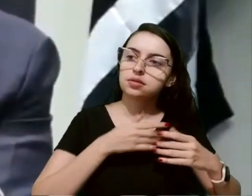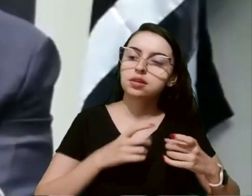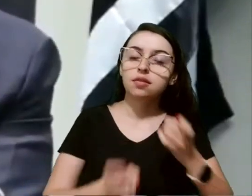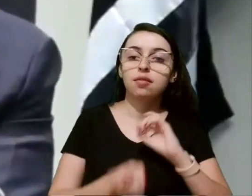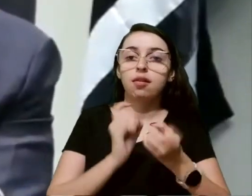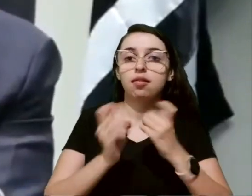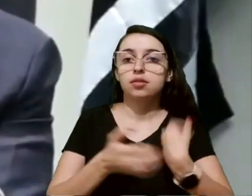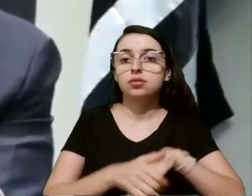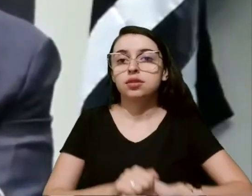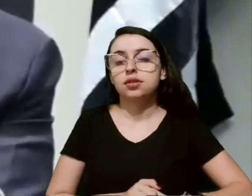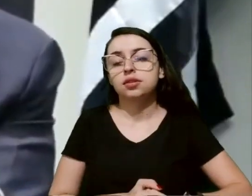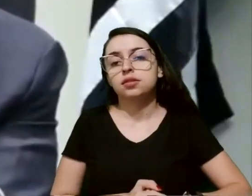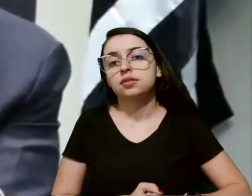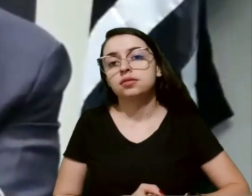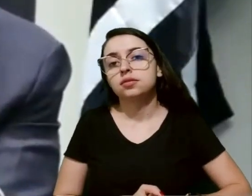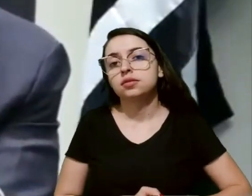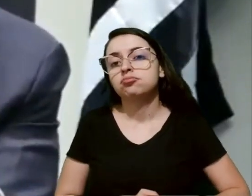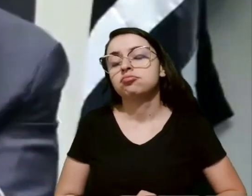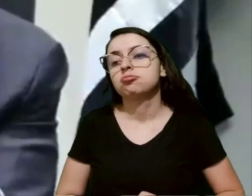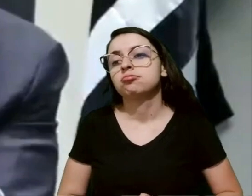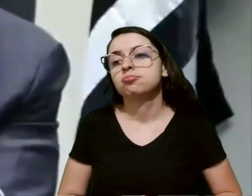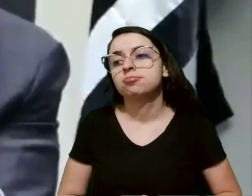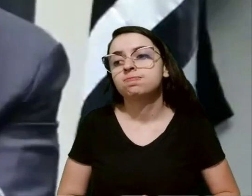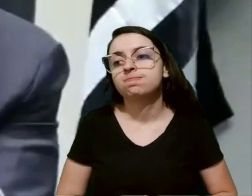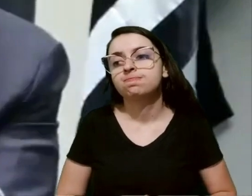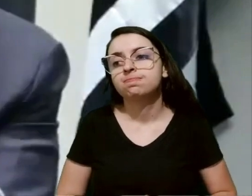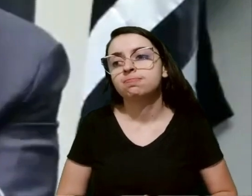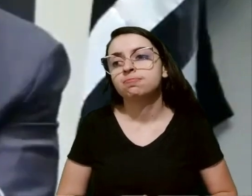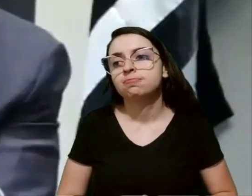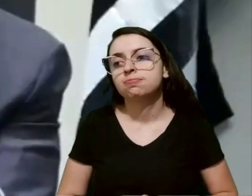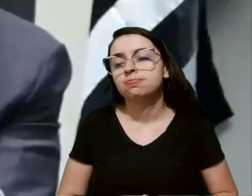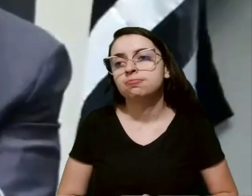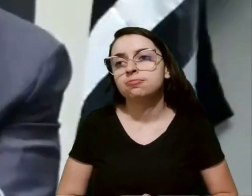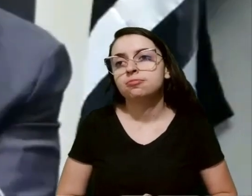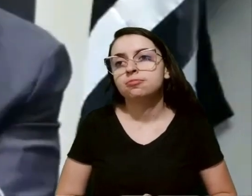da tecnologia é exatamente o de